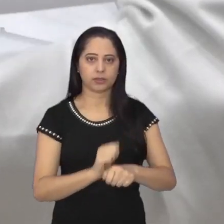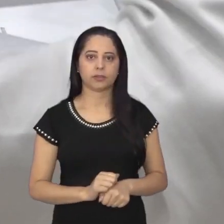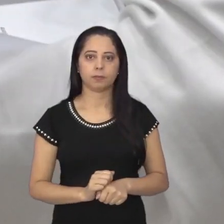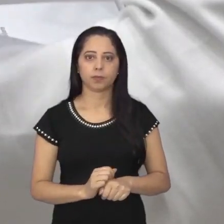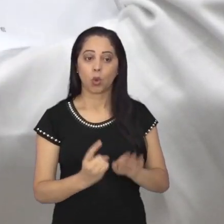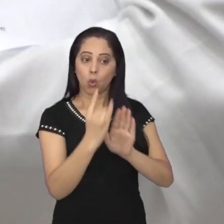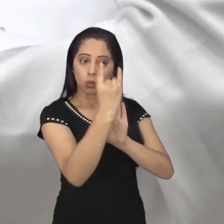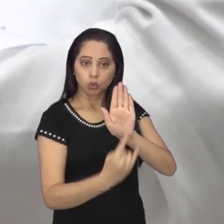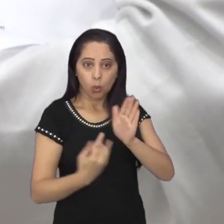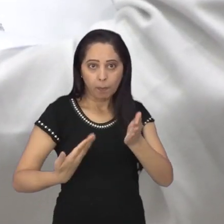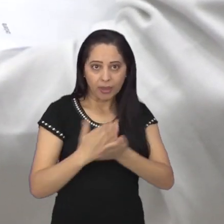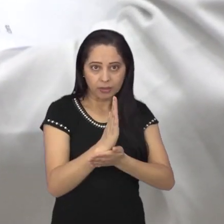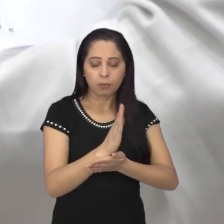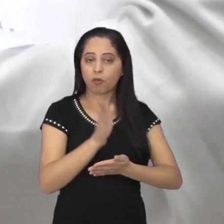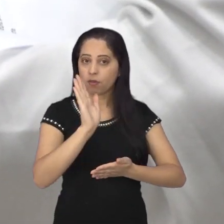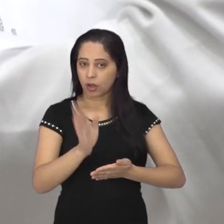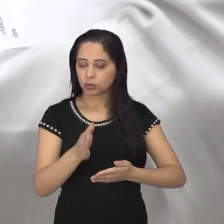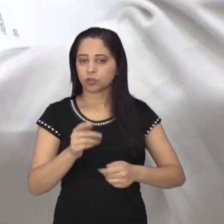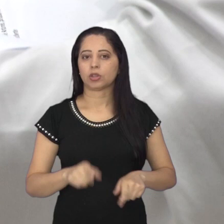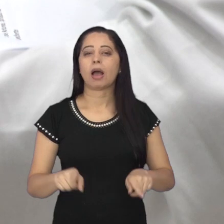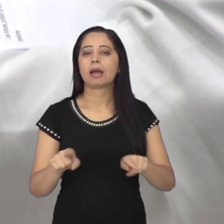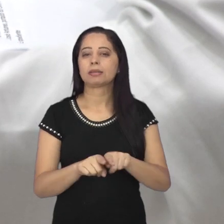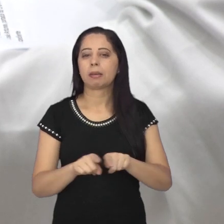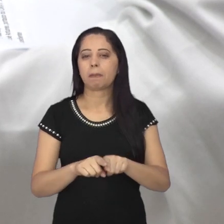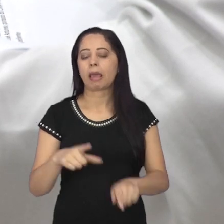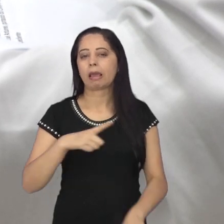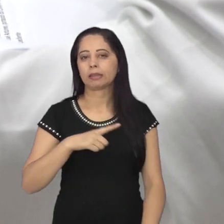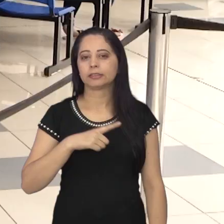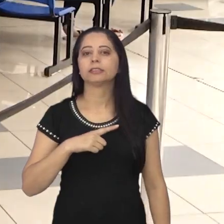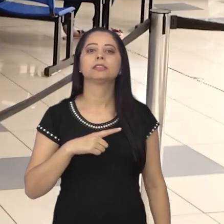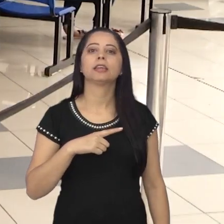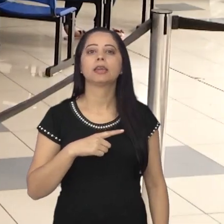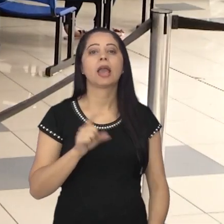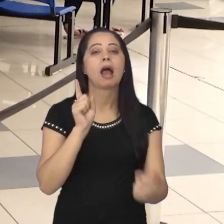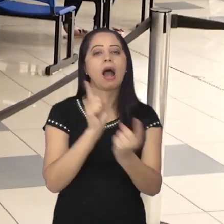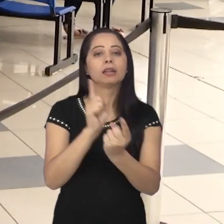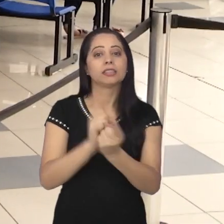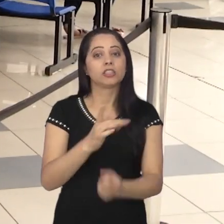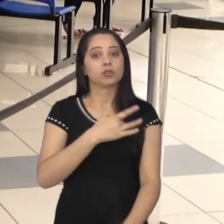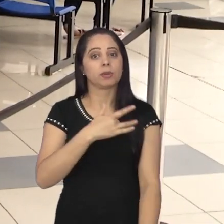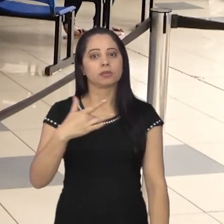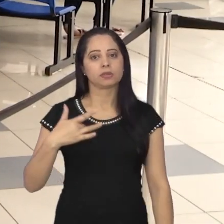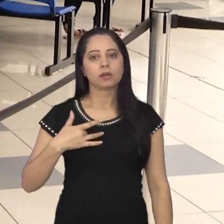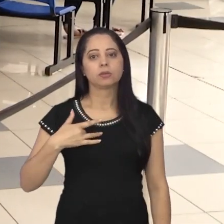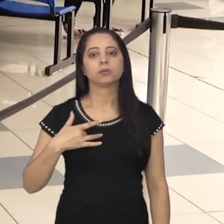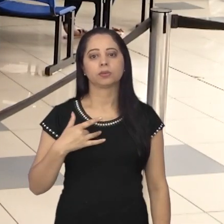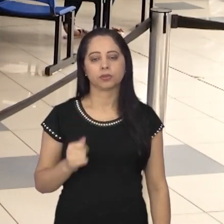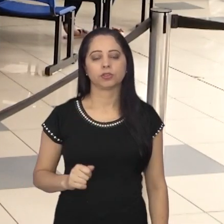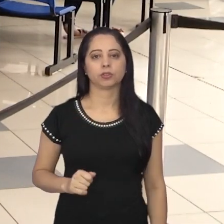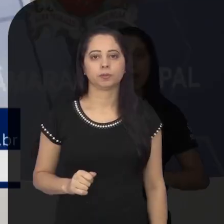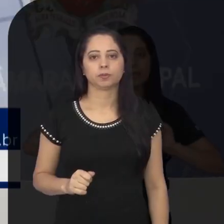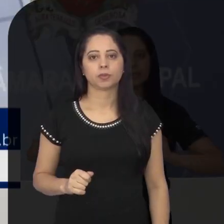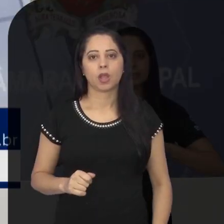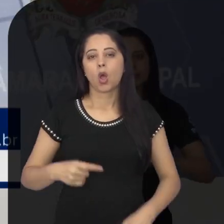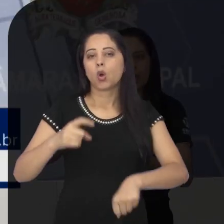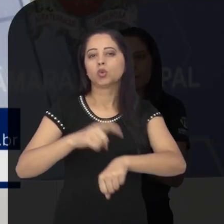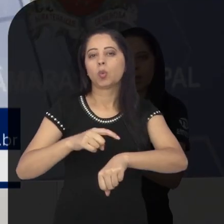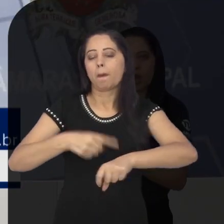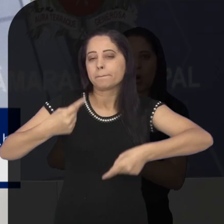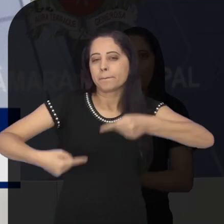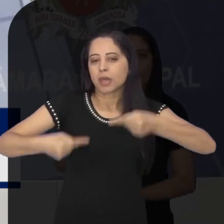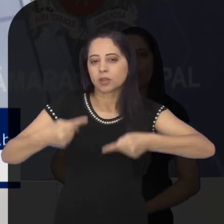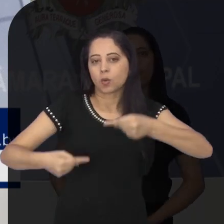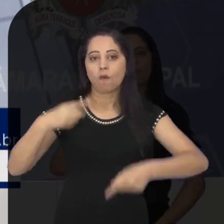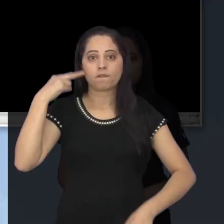Entre os requerimentos aprovados, também estavam solicitações para garantia no atendimento da saúde a moradores. Já